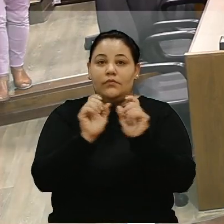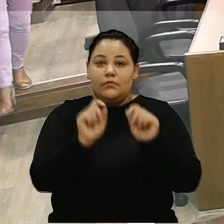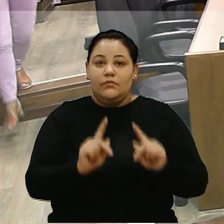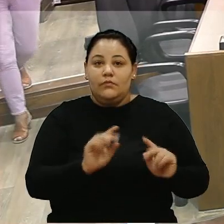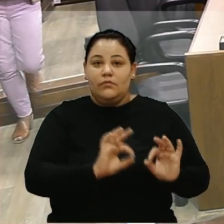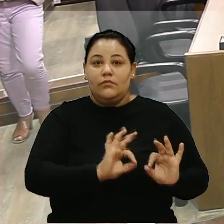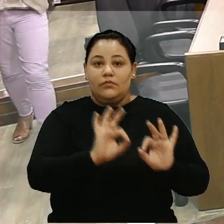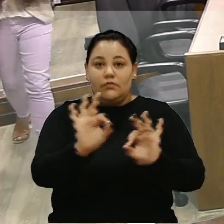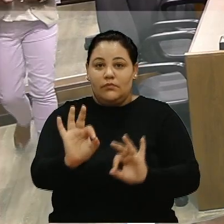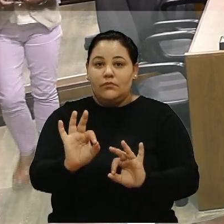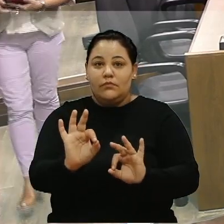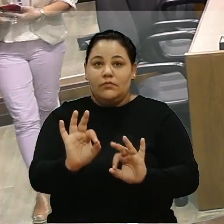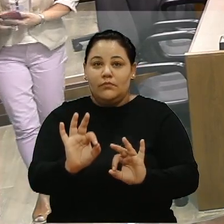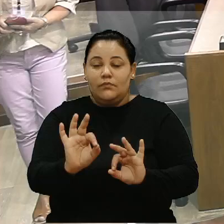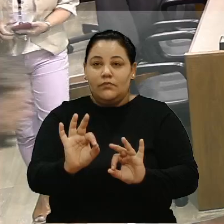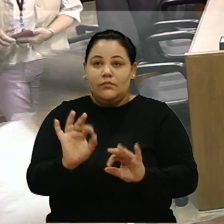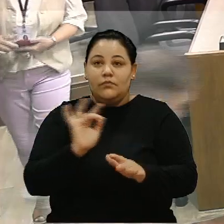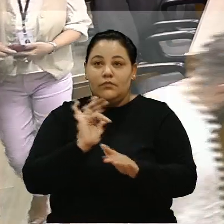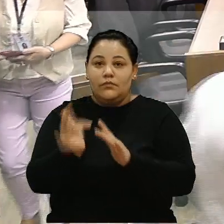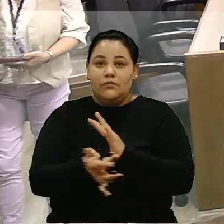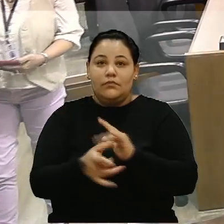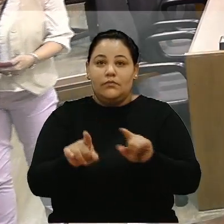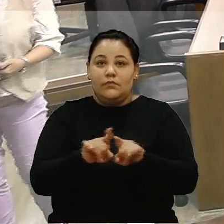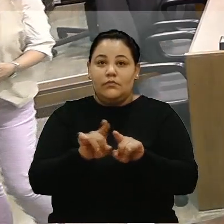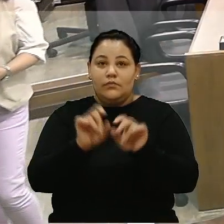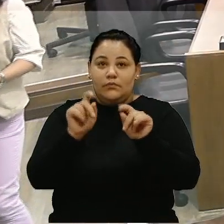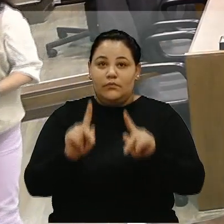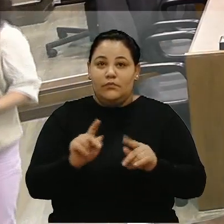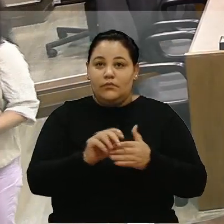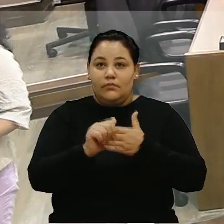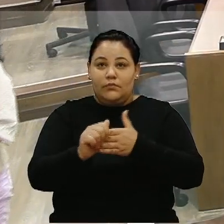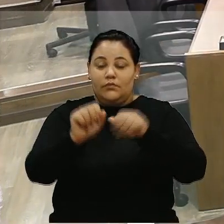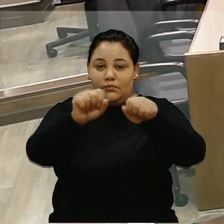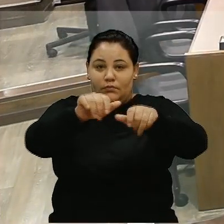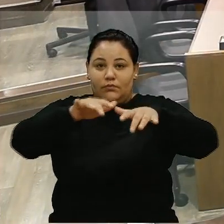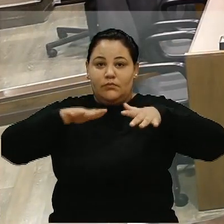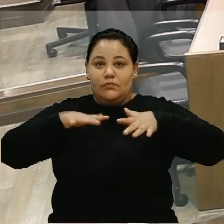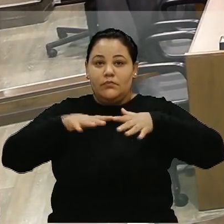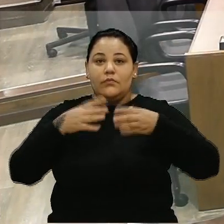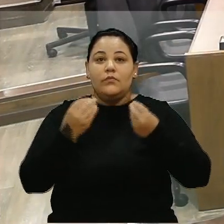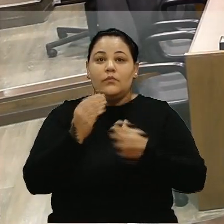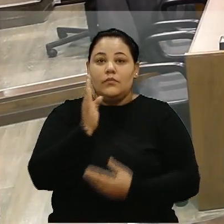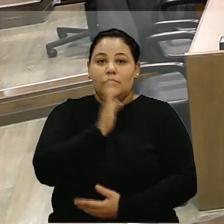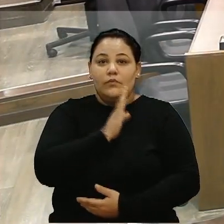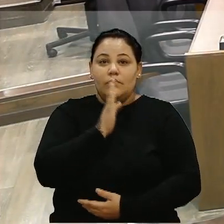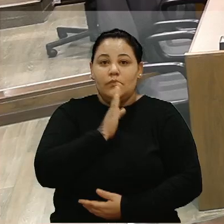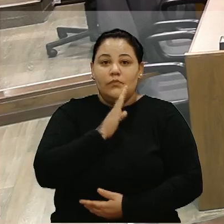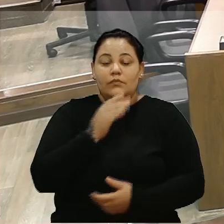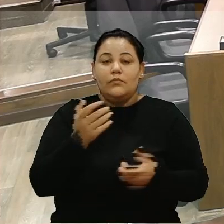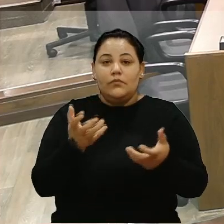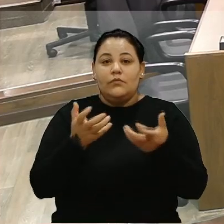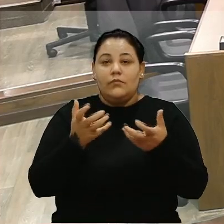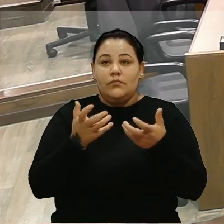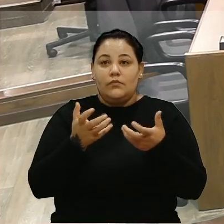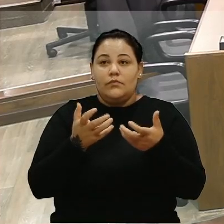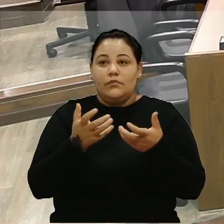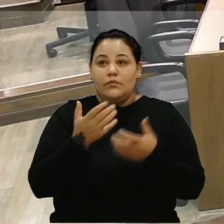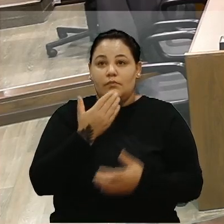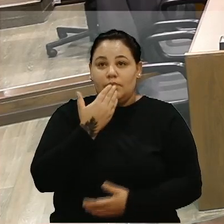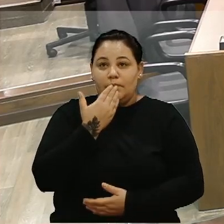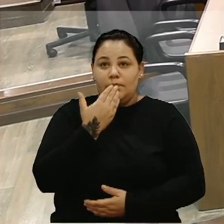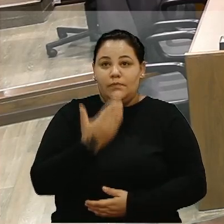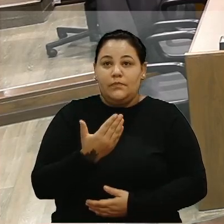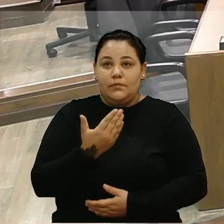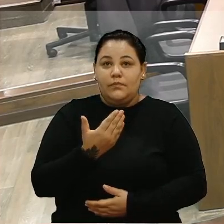pelas redes sociais, quem está aqui no plenário nos assistindo. Então, muito rapidamente, gostaria de felicitar